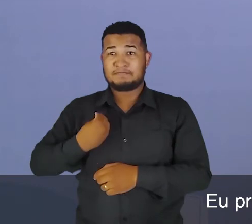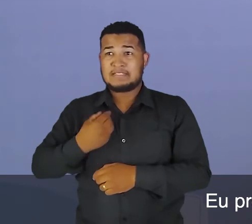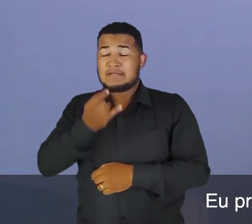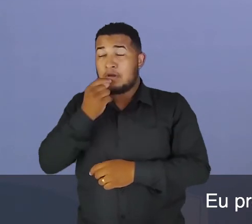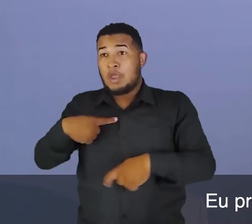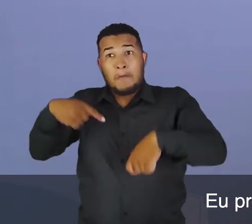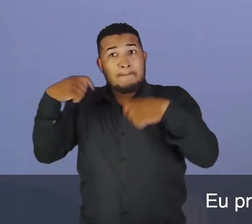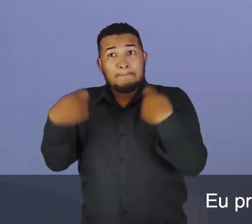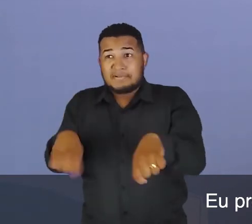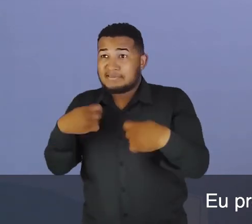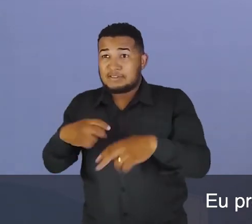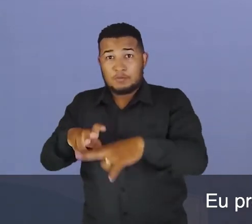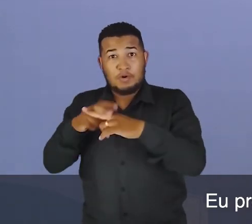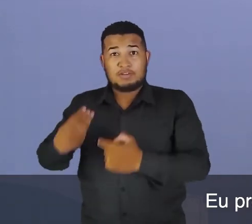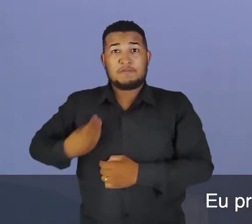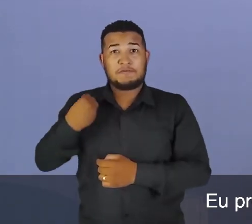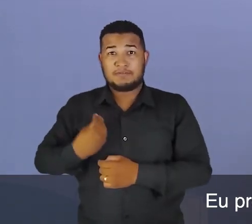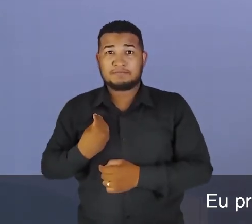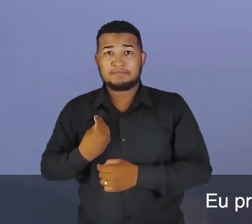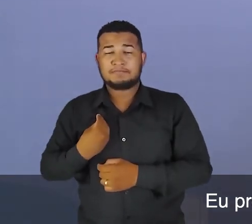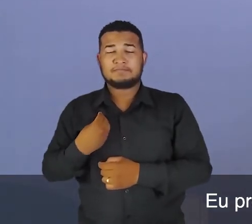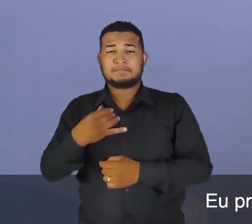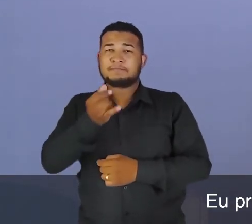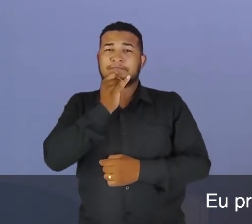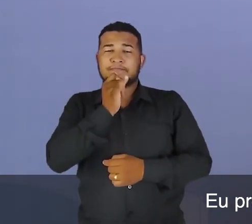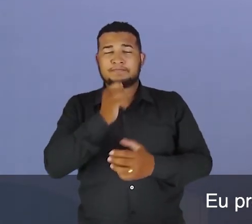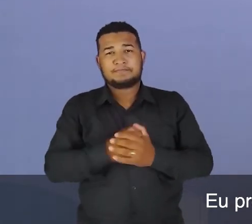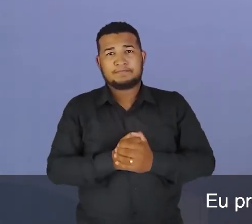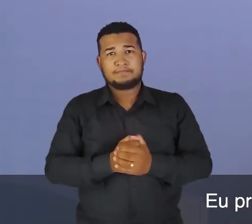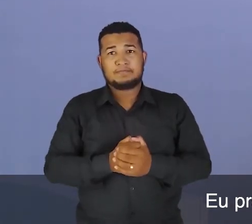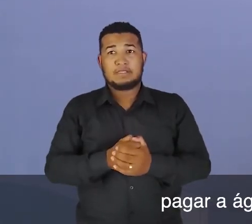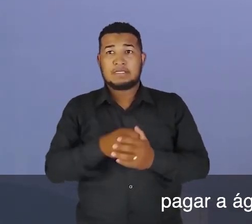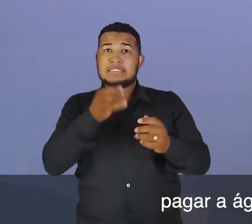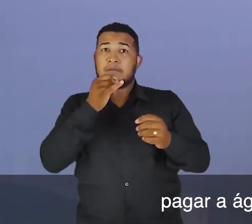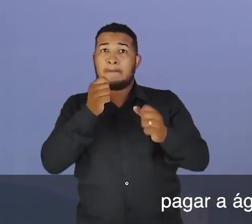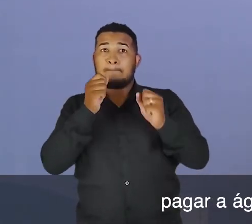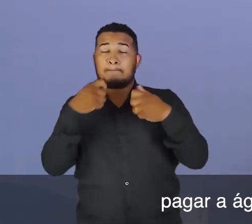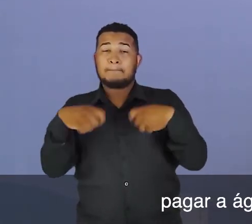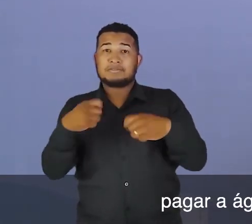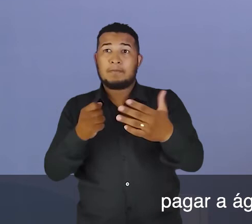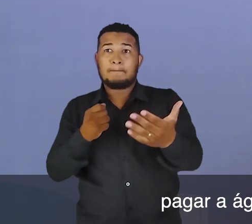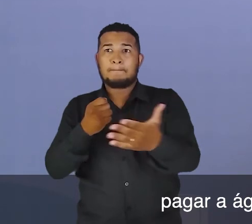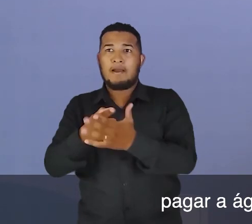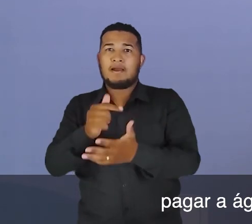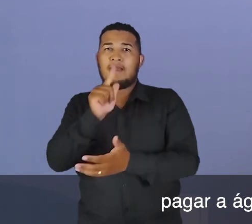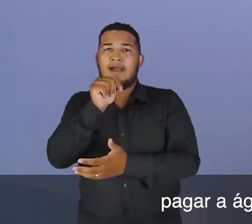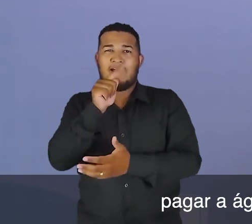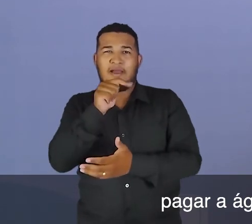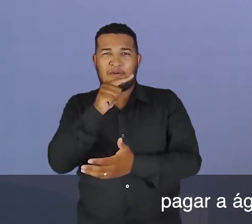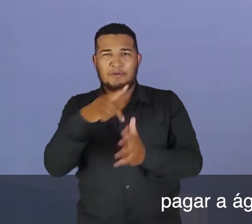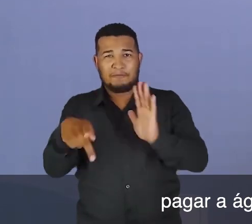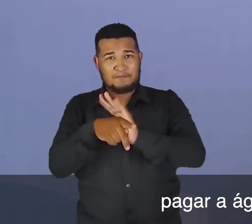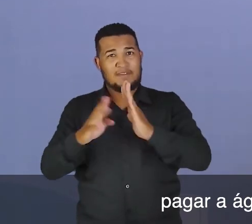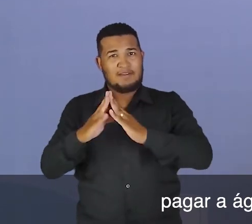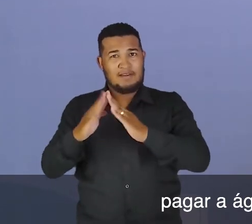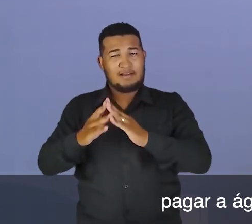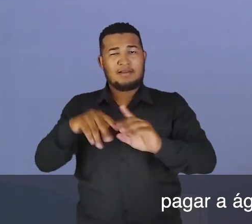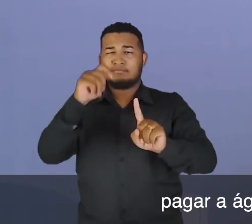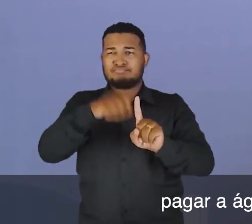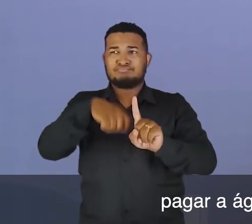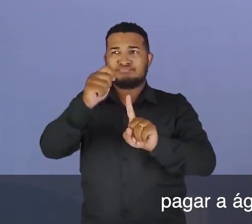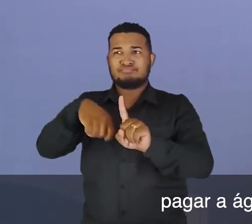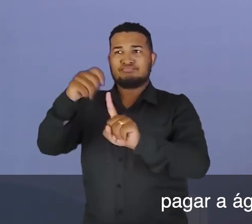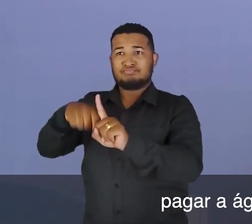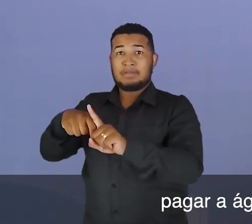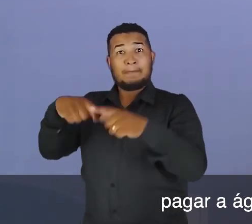preciso. Alguns exemplos para vocês. Você precisa pagar a água da sua casa. Todos os meses.